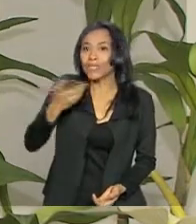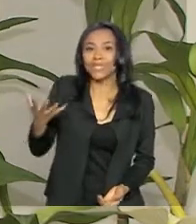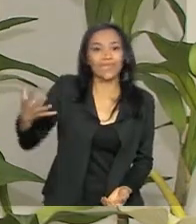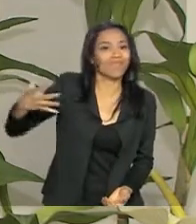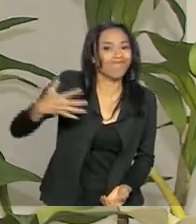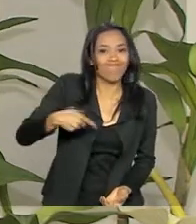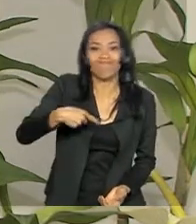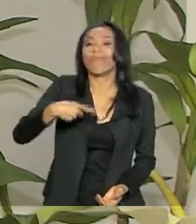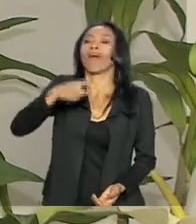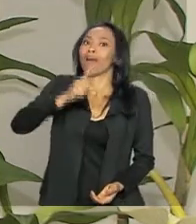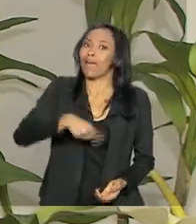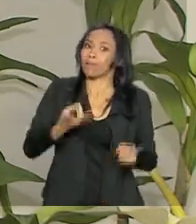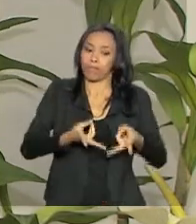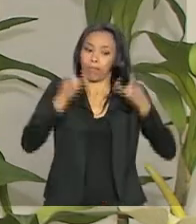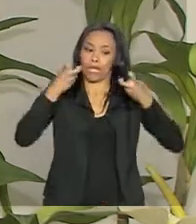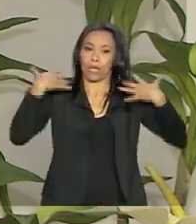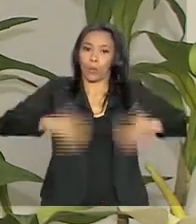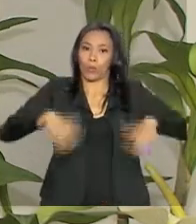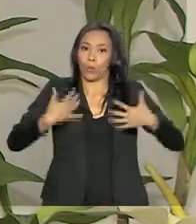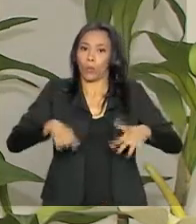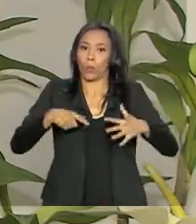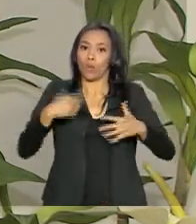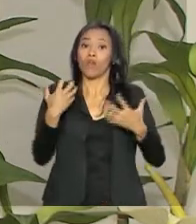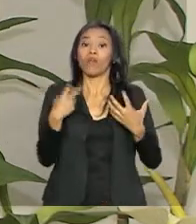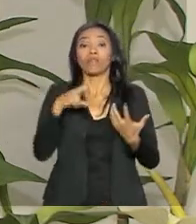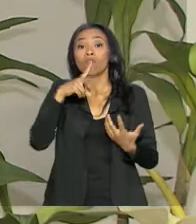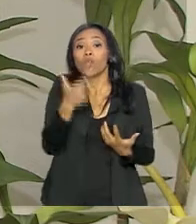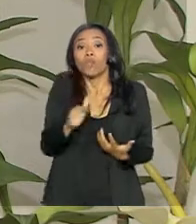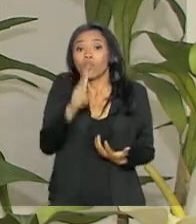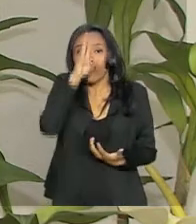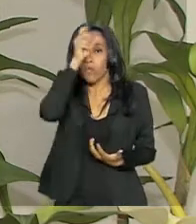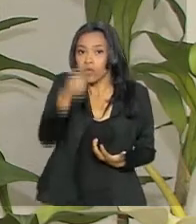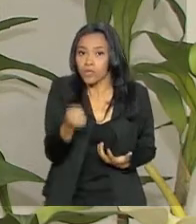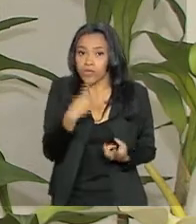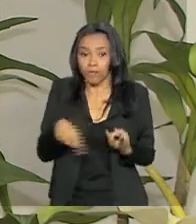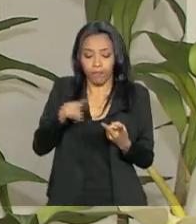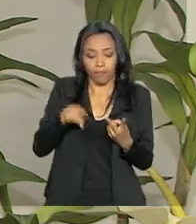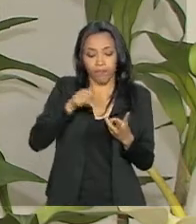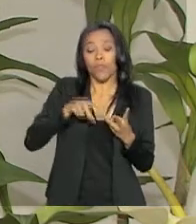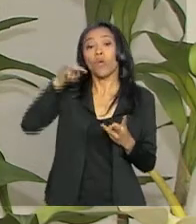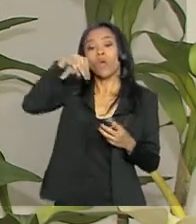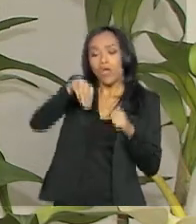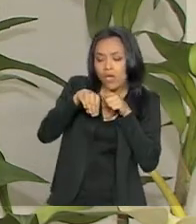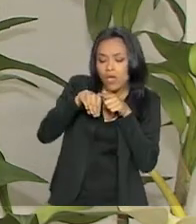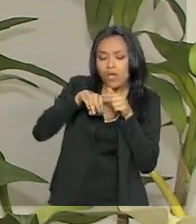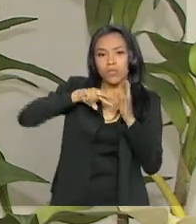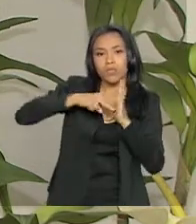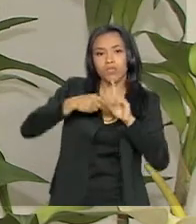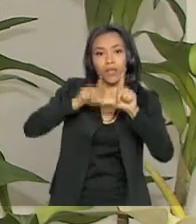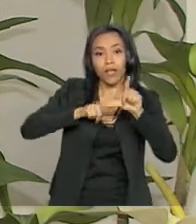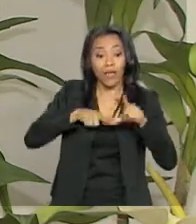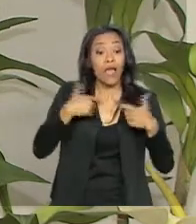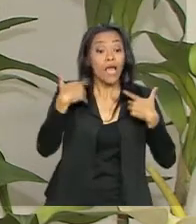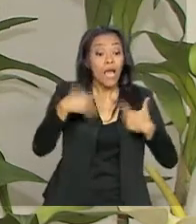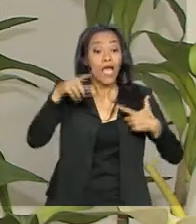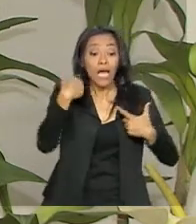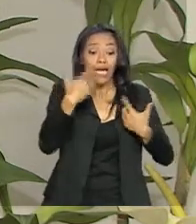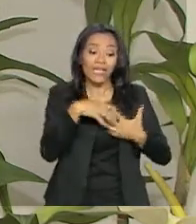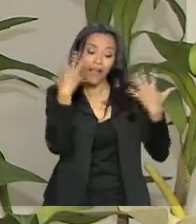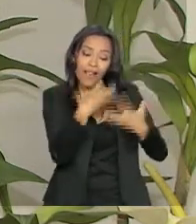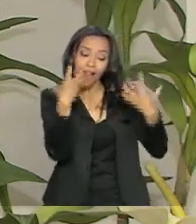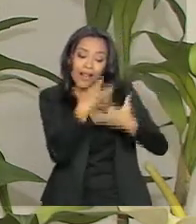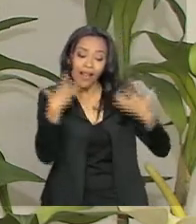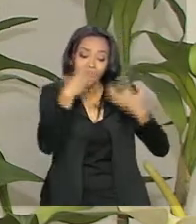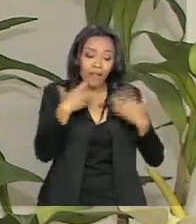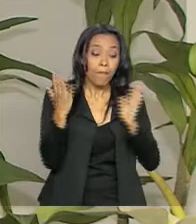o movimento esse é outro sinal perda de força de um lado do corpo o mc vai pedir para ela cantar uma música pode ser o parabéns